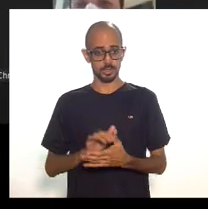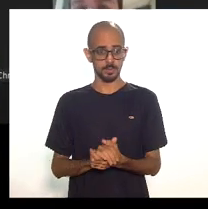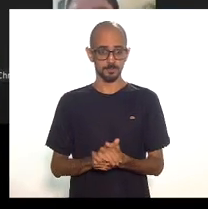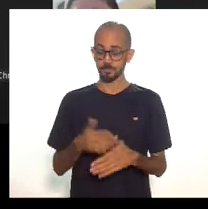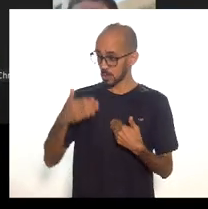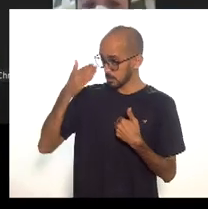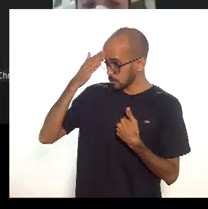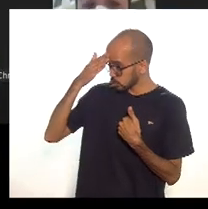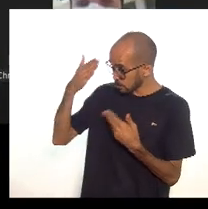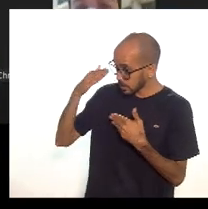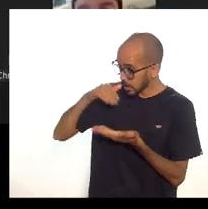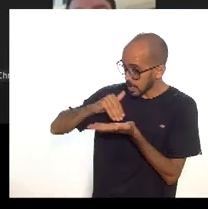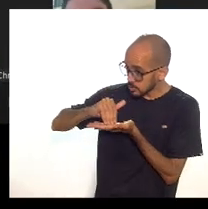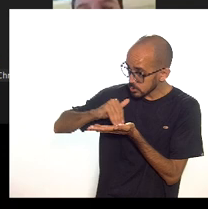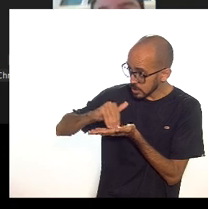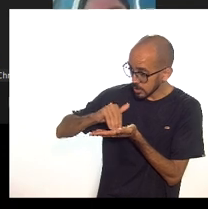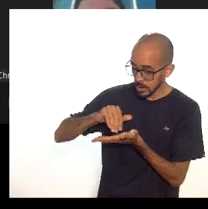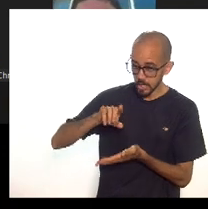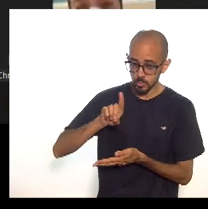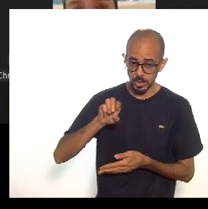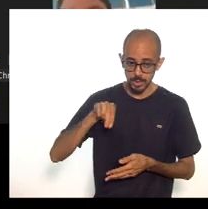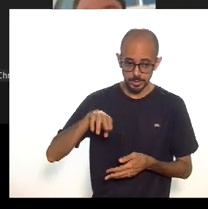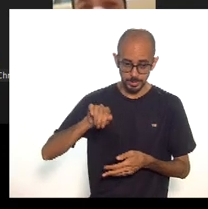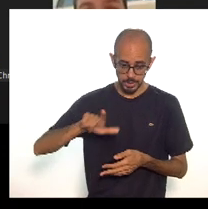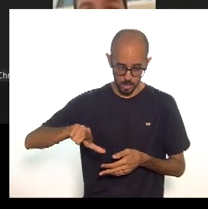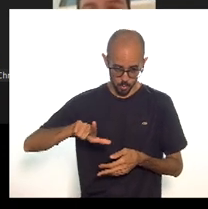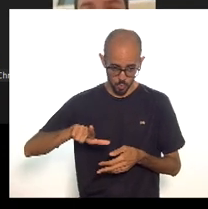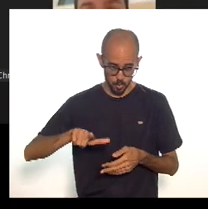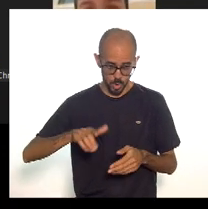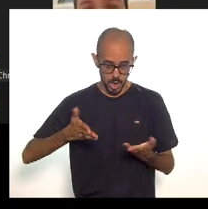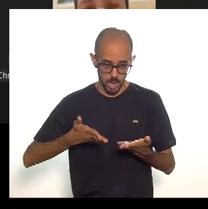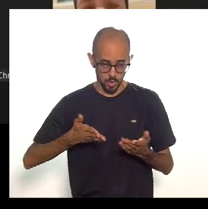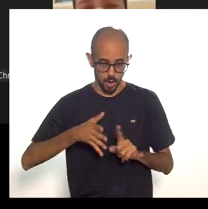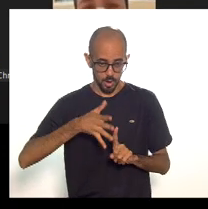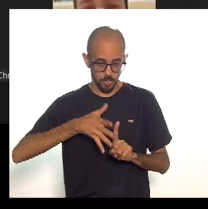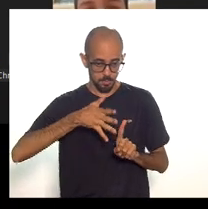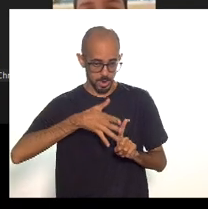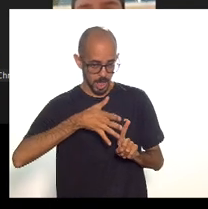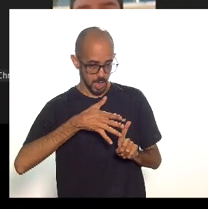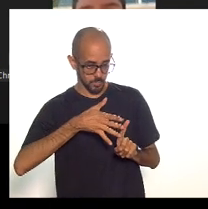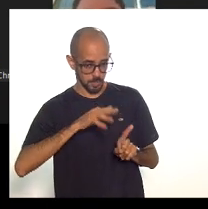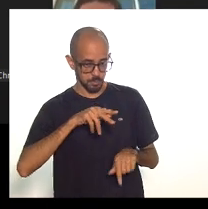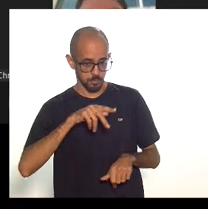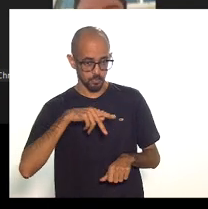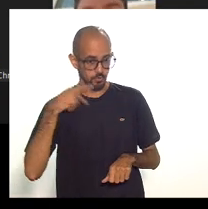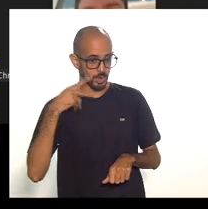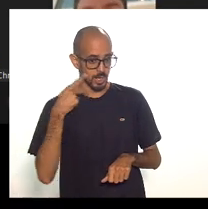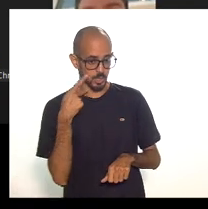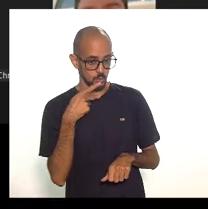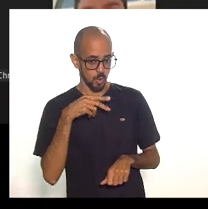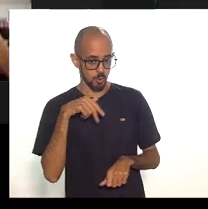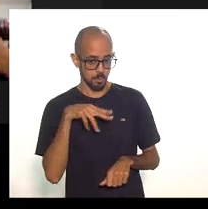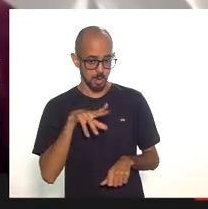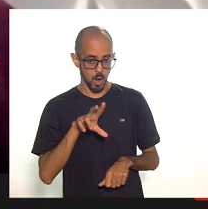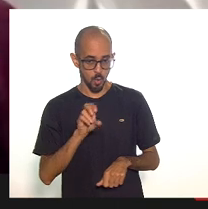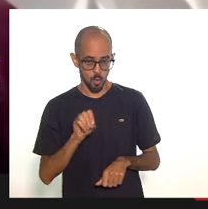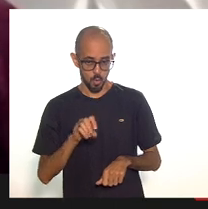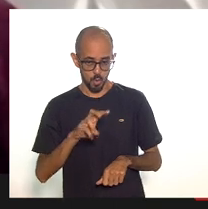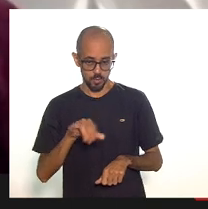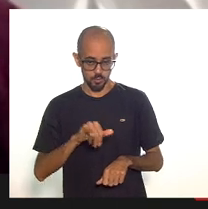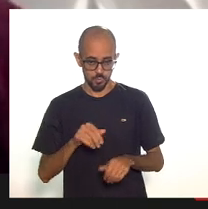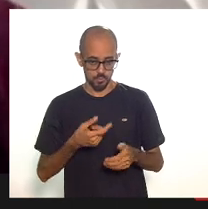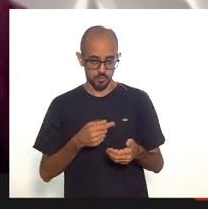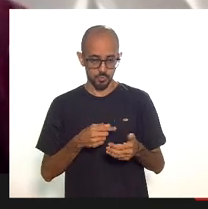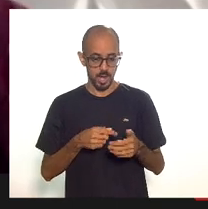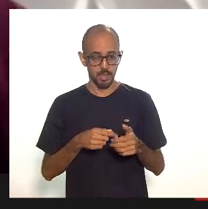Obrigada, secretário Daniel. Eu vou passar a palavra agora para o vereador Paulo Pinheiro, que vai conduzir o primeiro